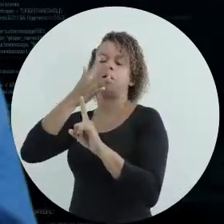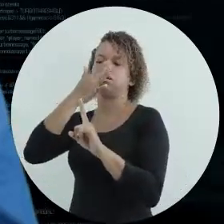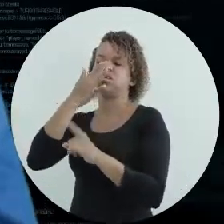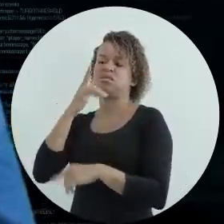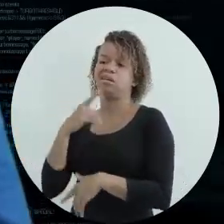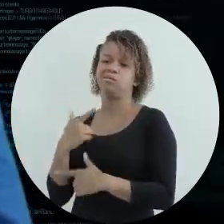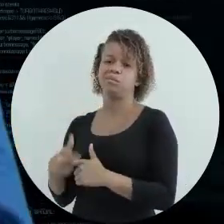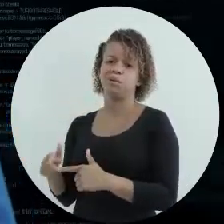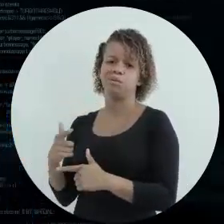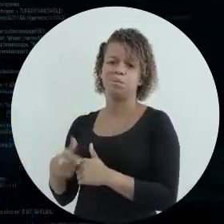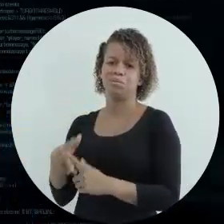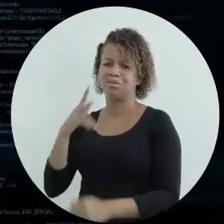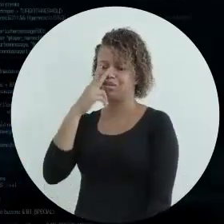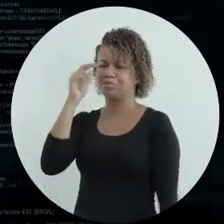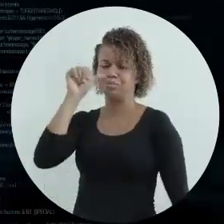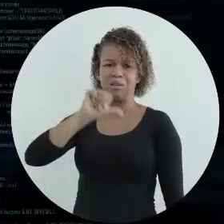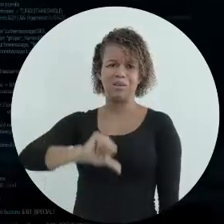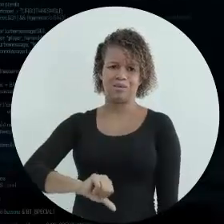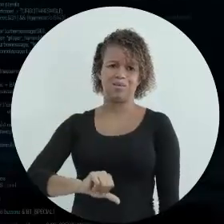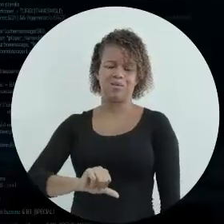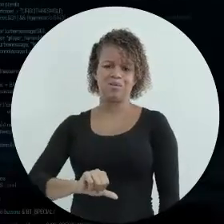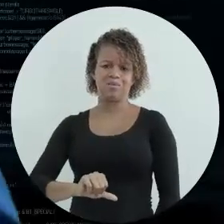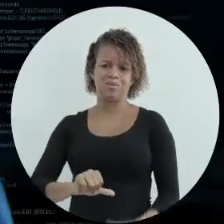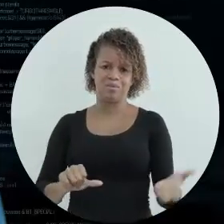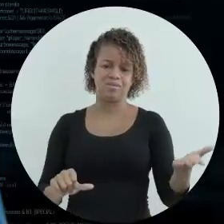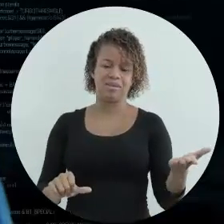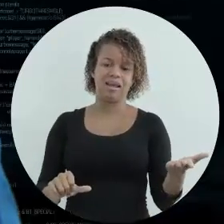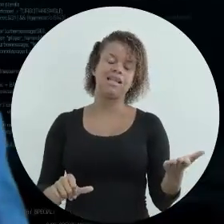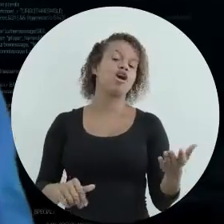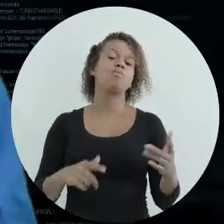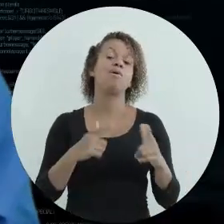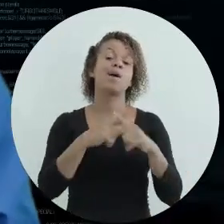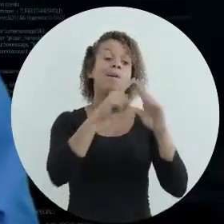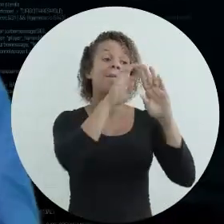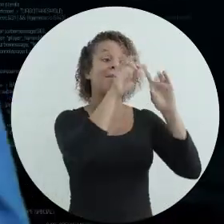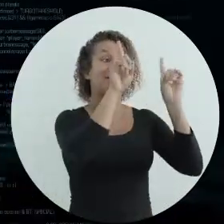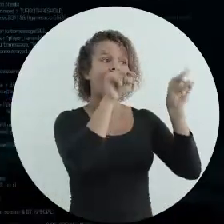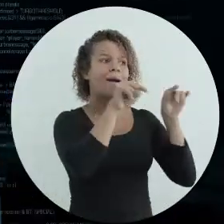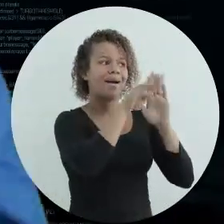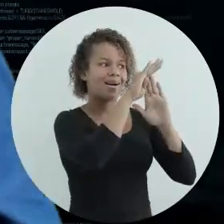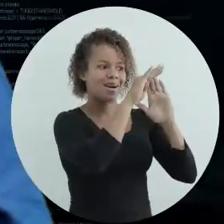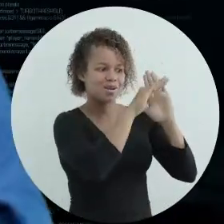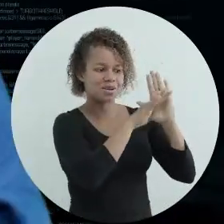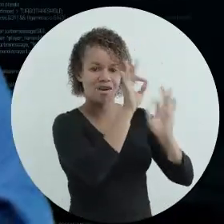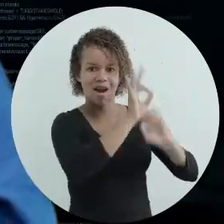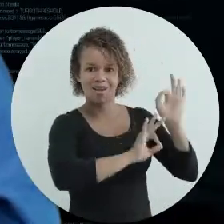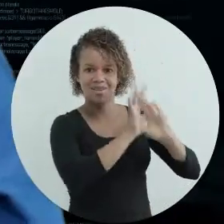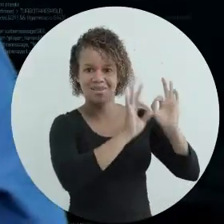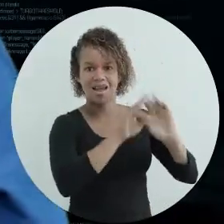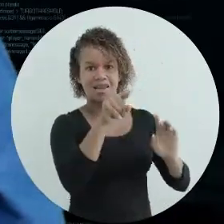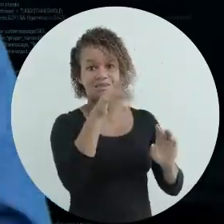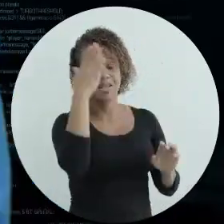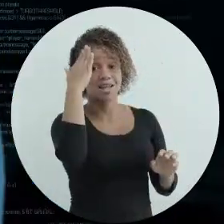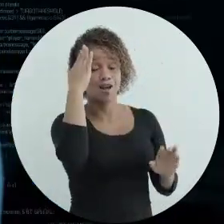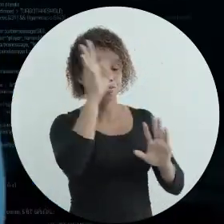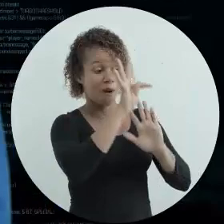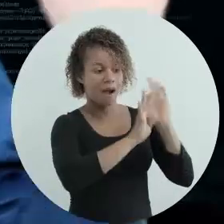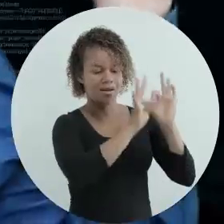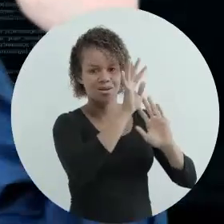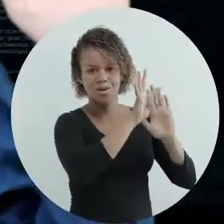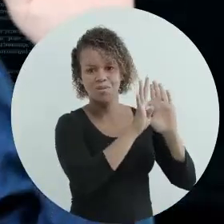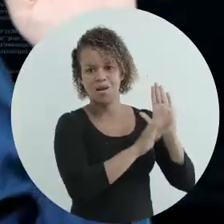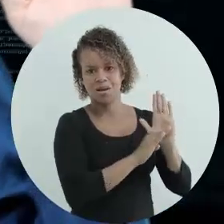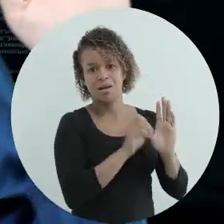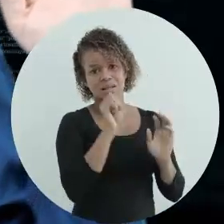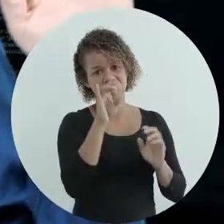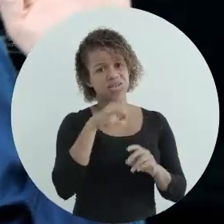sabotando. O programa é que vai programar para você. Então quem vai saber é o programa, não você. Se você não tiver o programa,